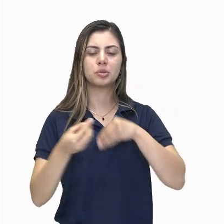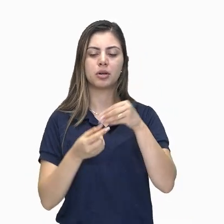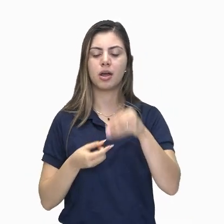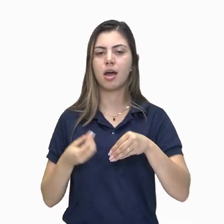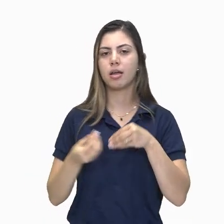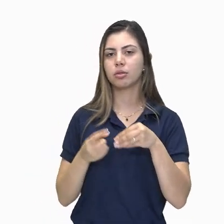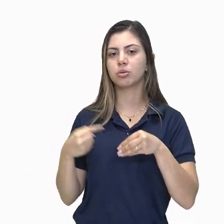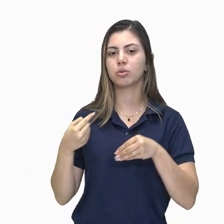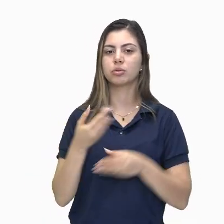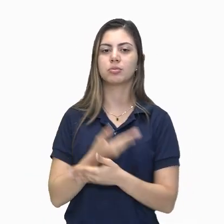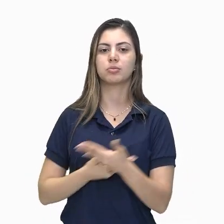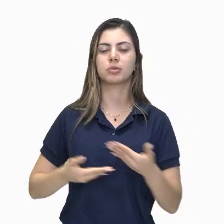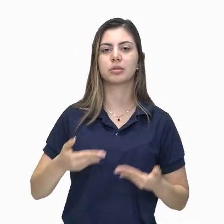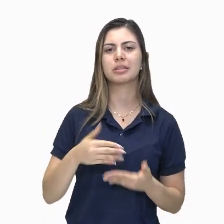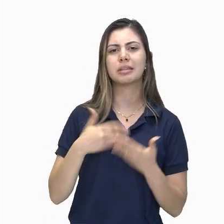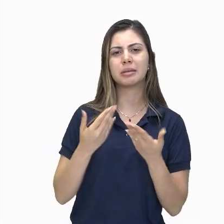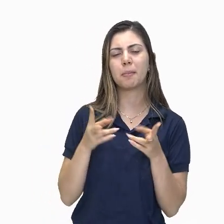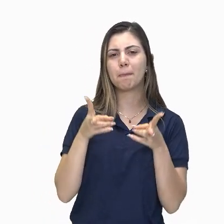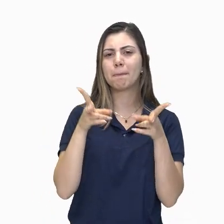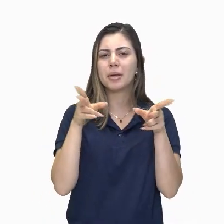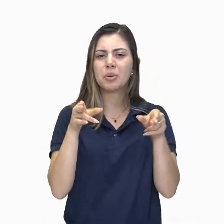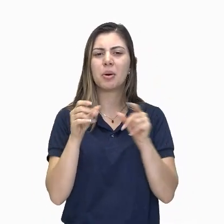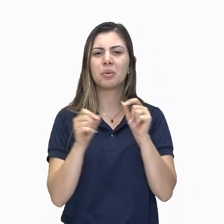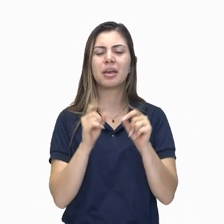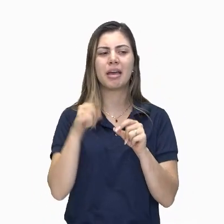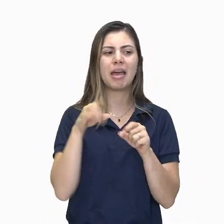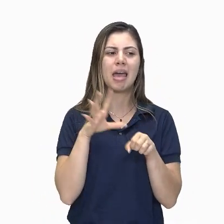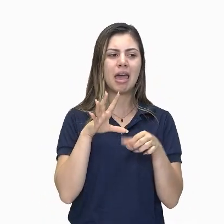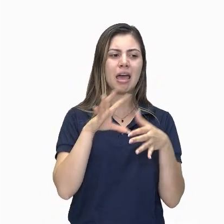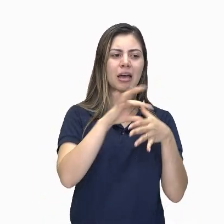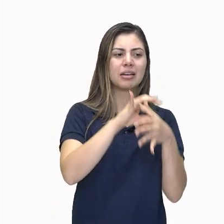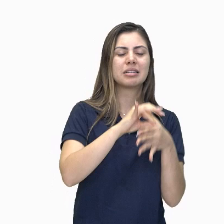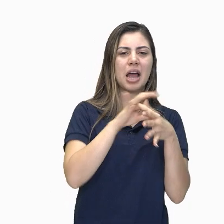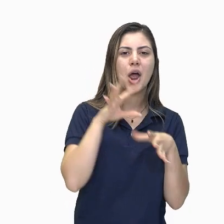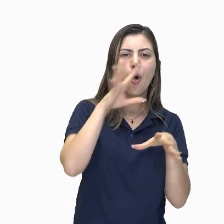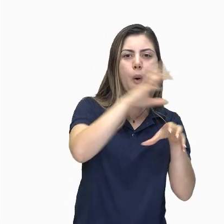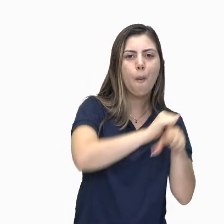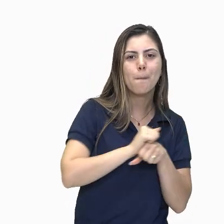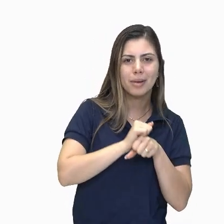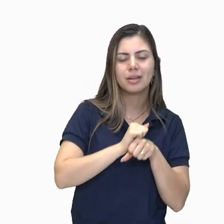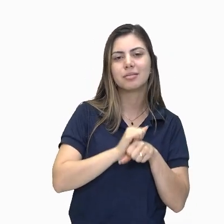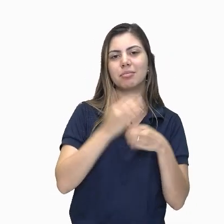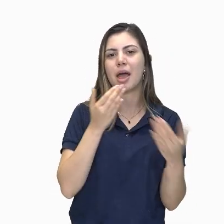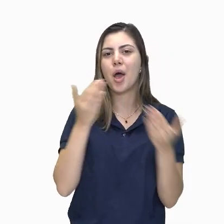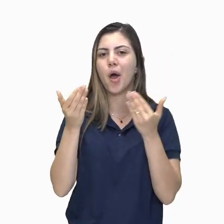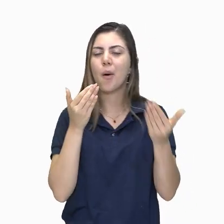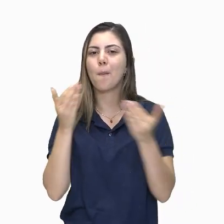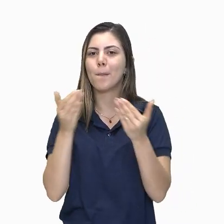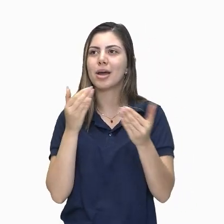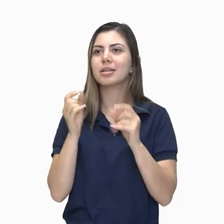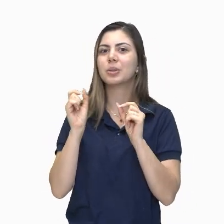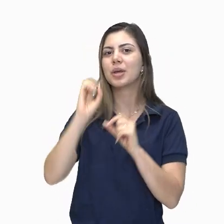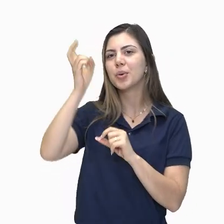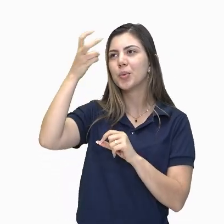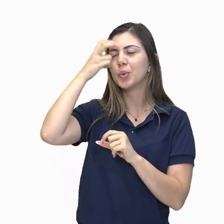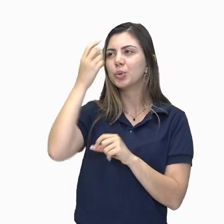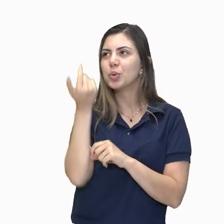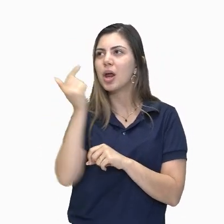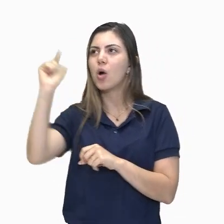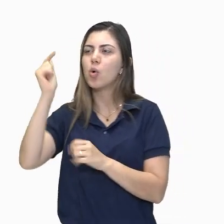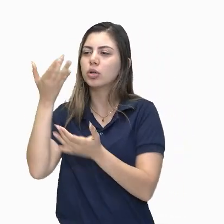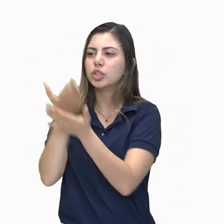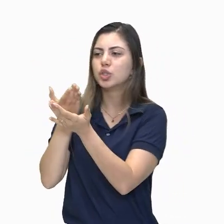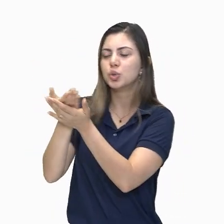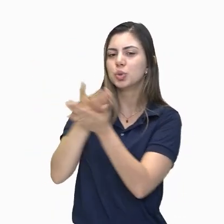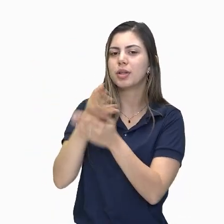esse canibalismo ritualístico, socialmente, economicamente e filosoficamente. Você pode ver que soa uma